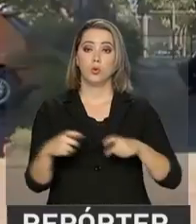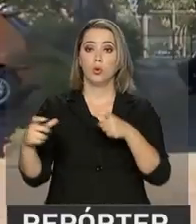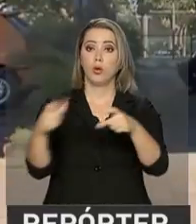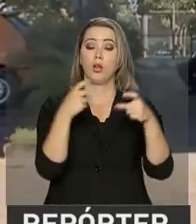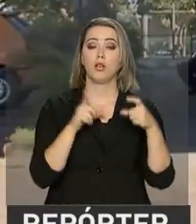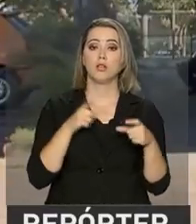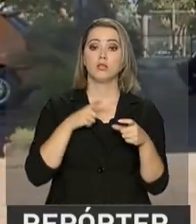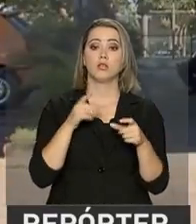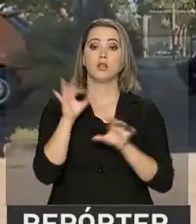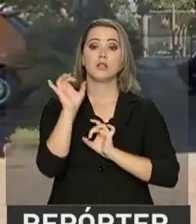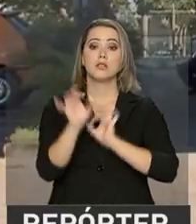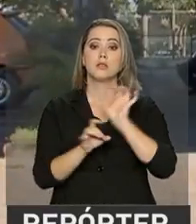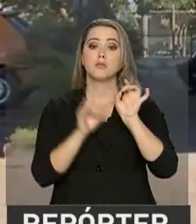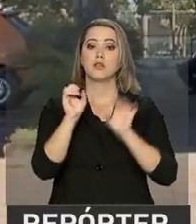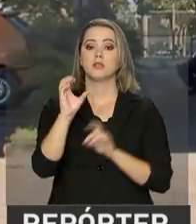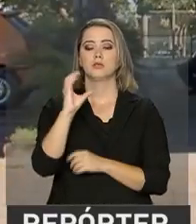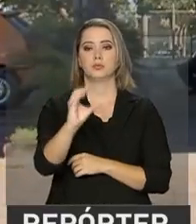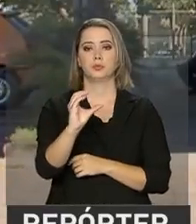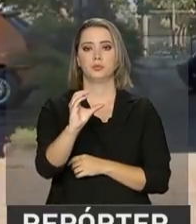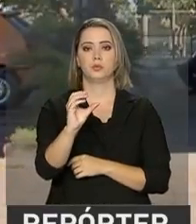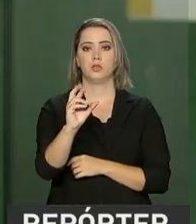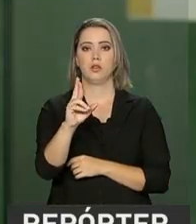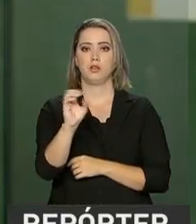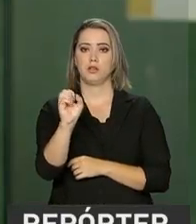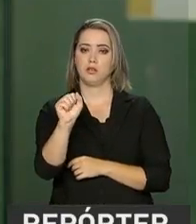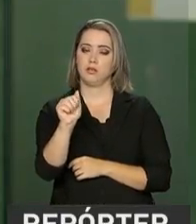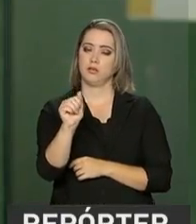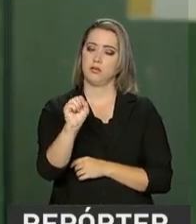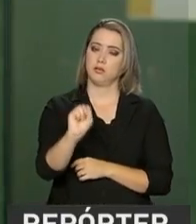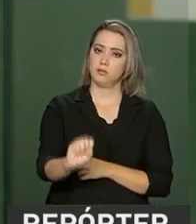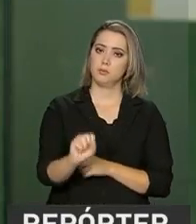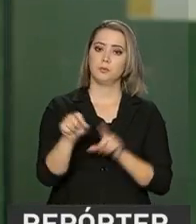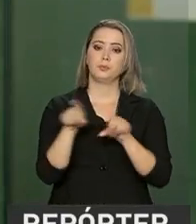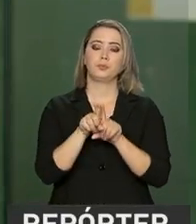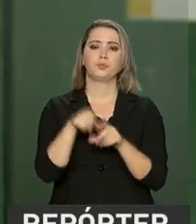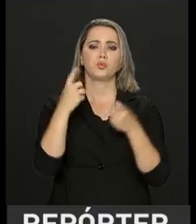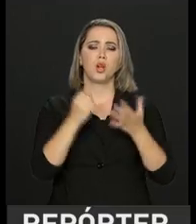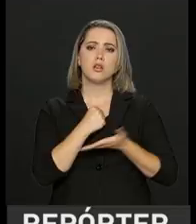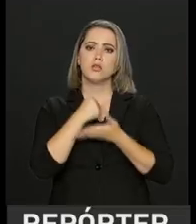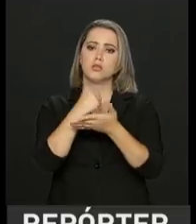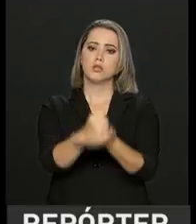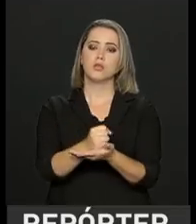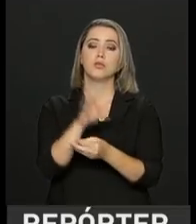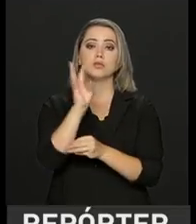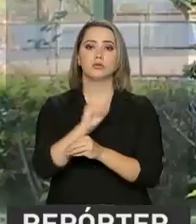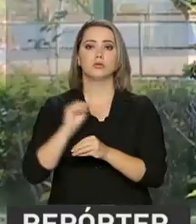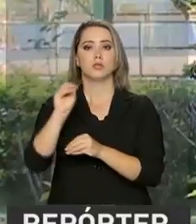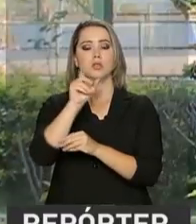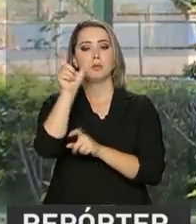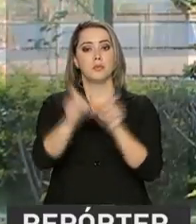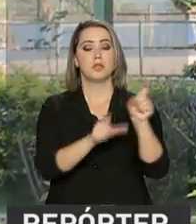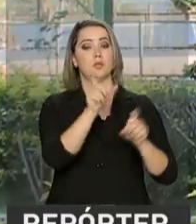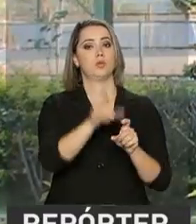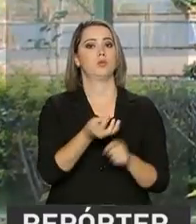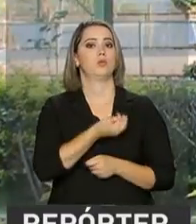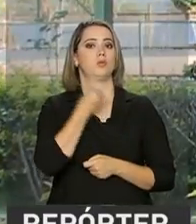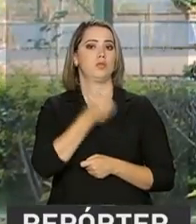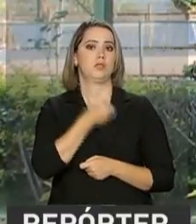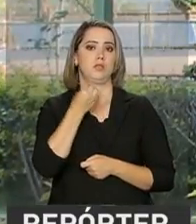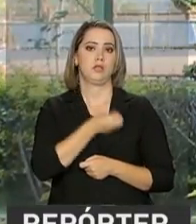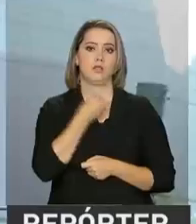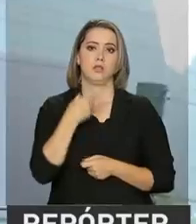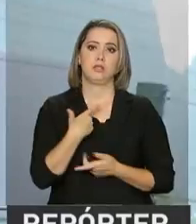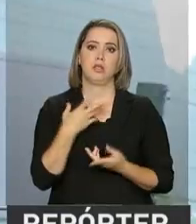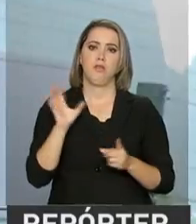referência especializado de assistência social os creas eles oferecem atendimento para quem vive em situação